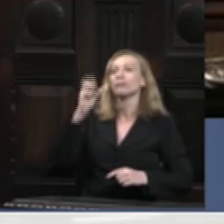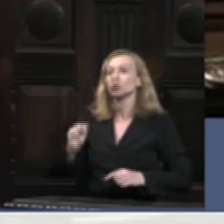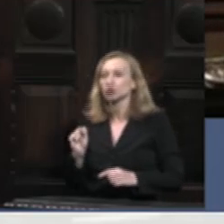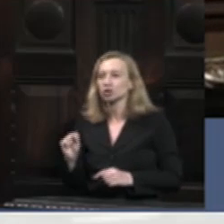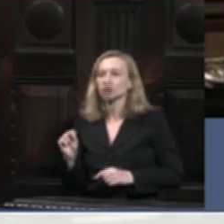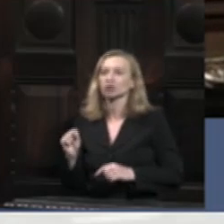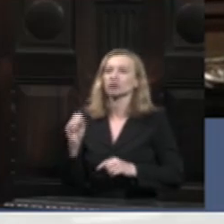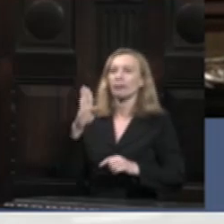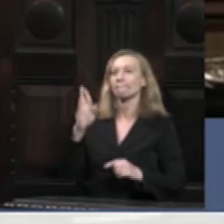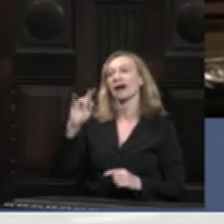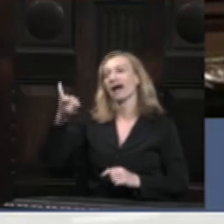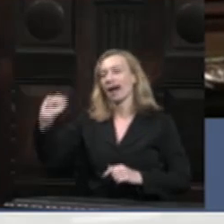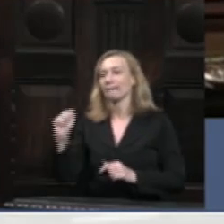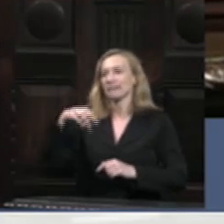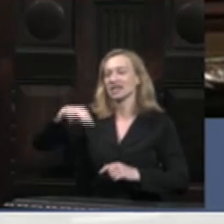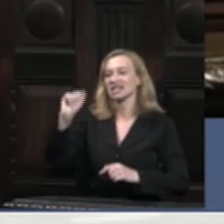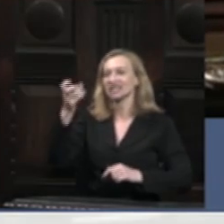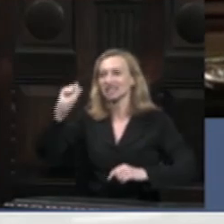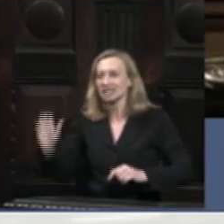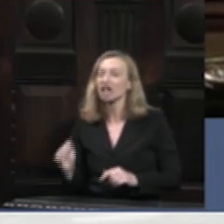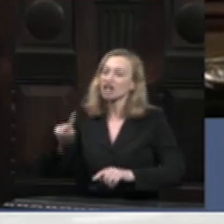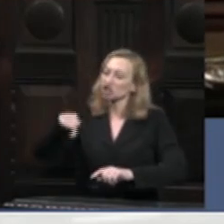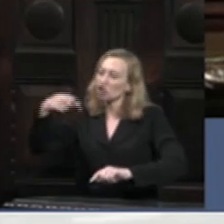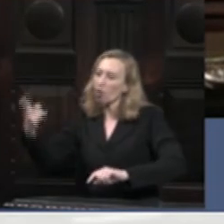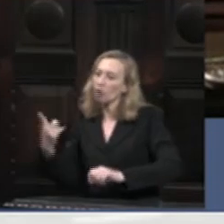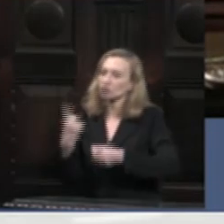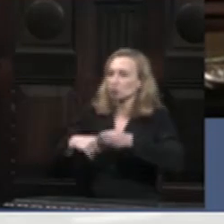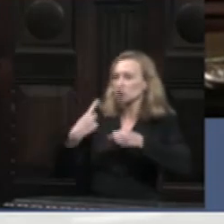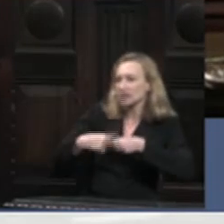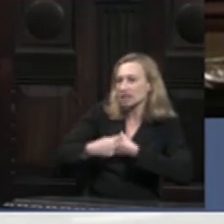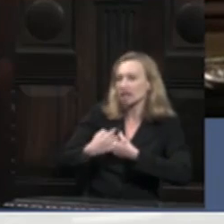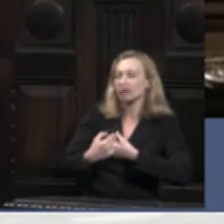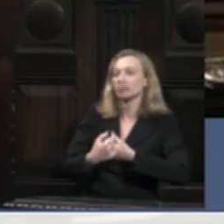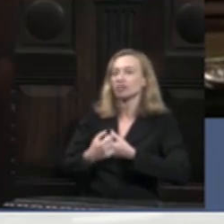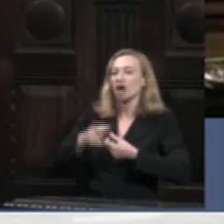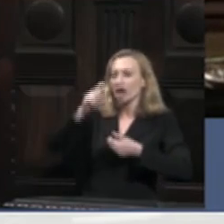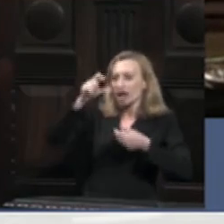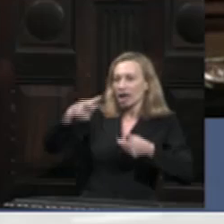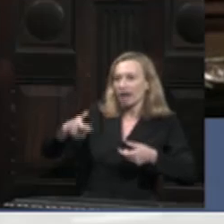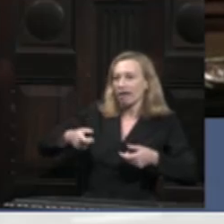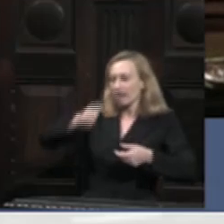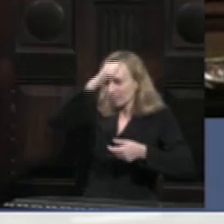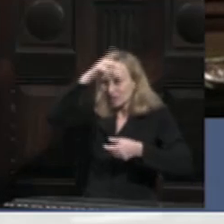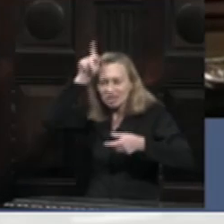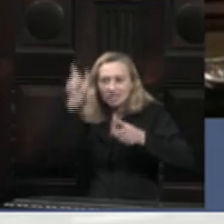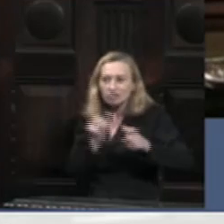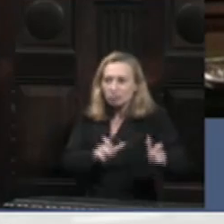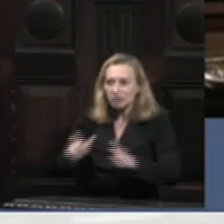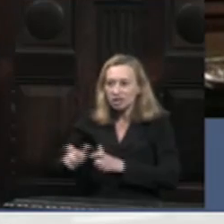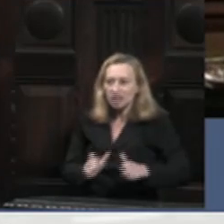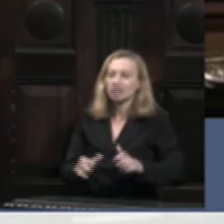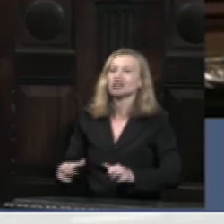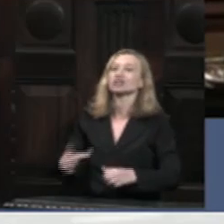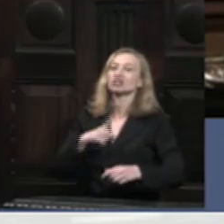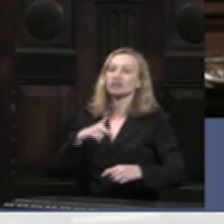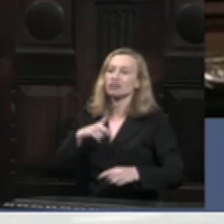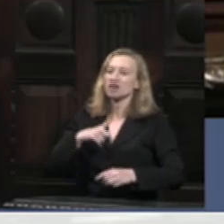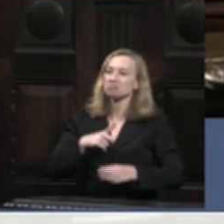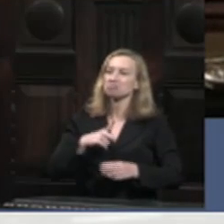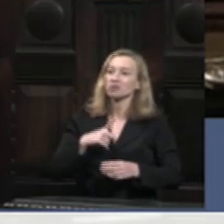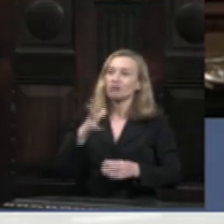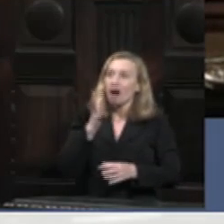grato, reconhecido. Quero fazer naturalmente uma saudação muito especial